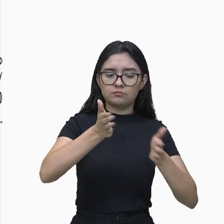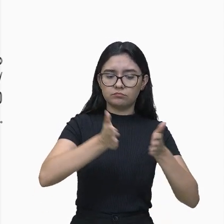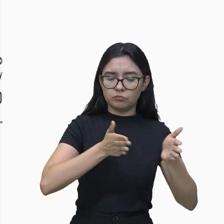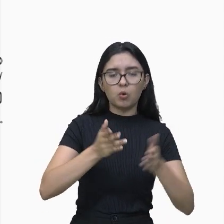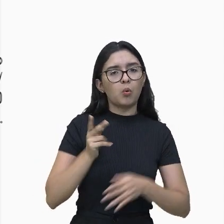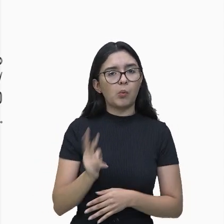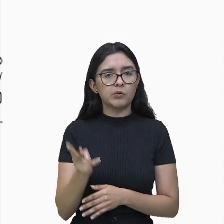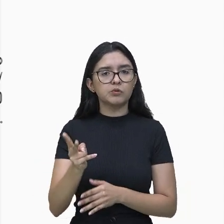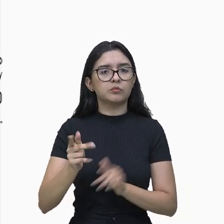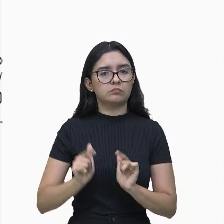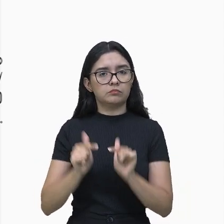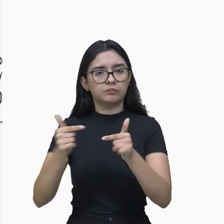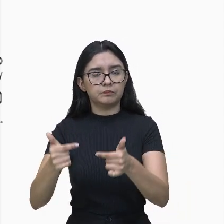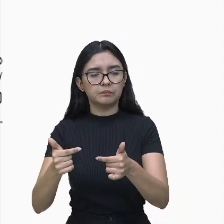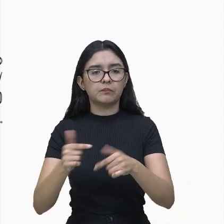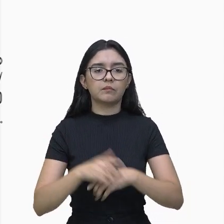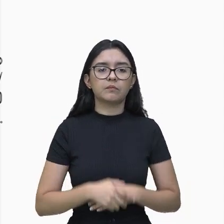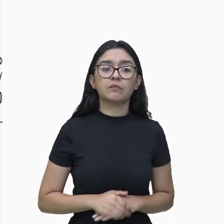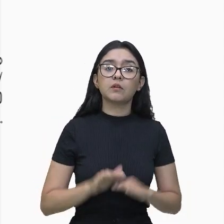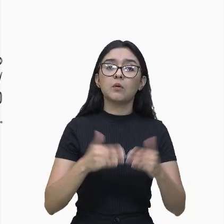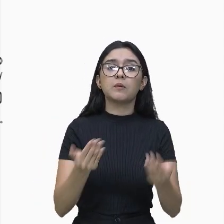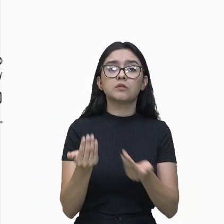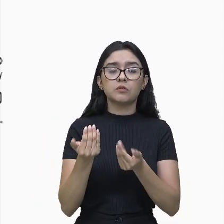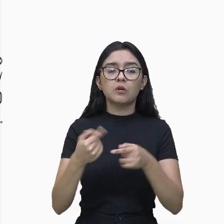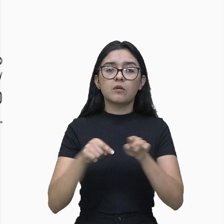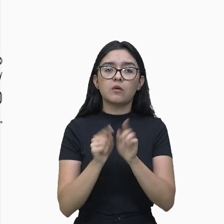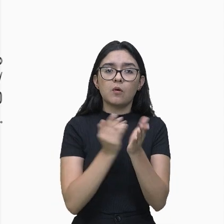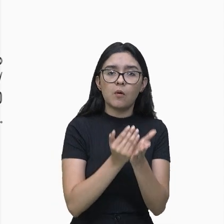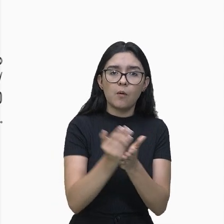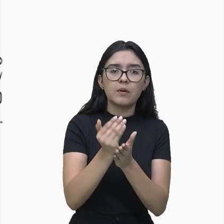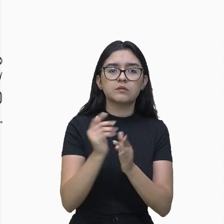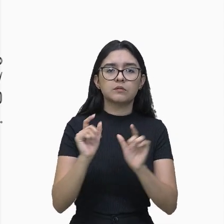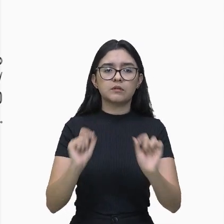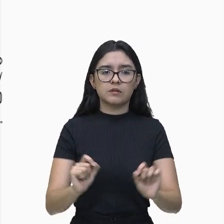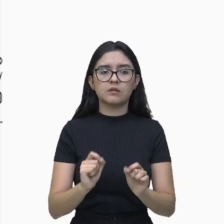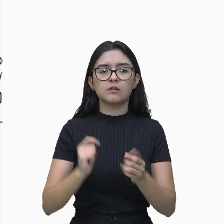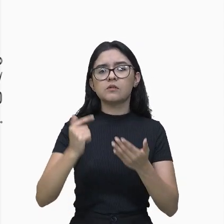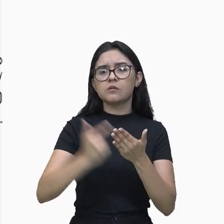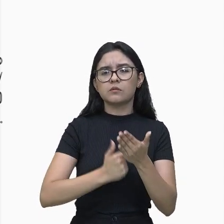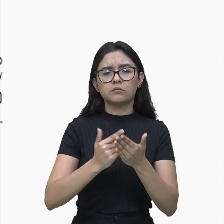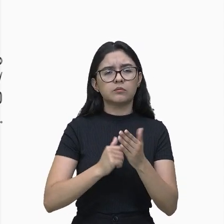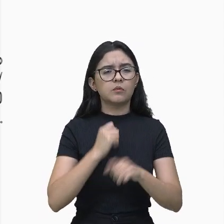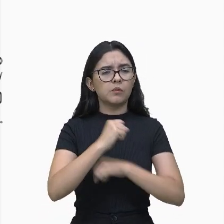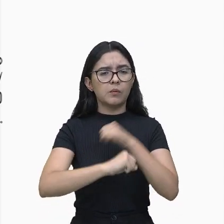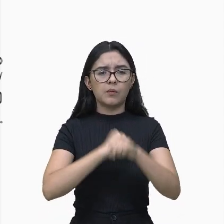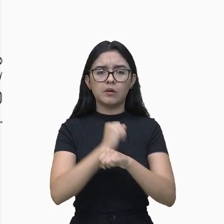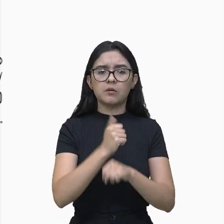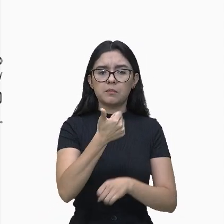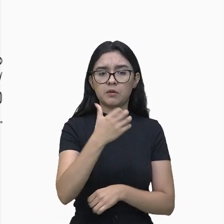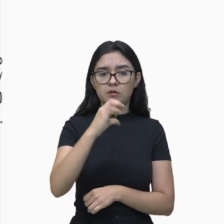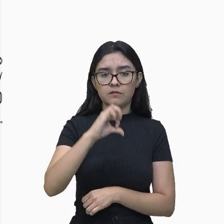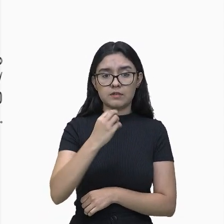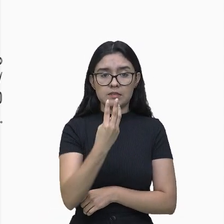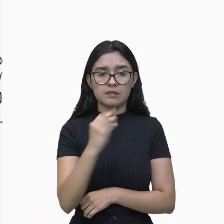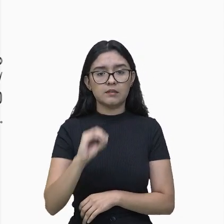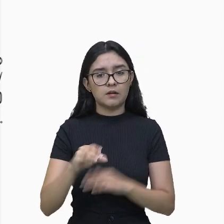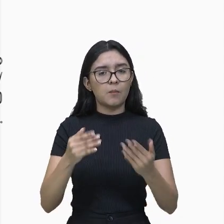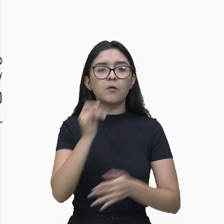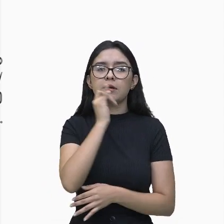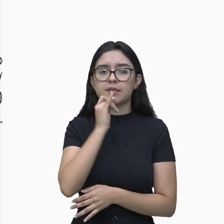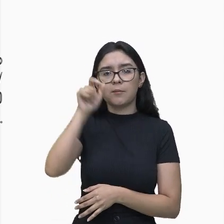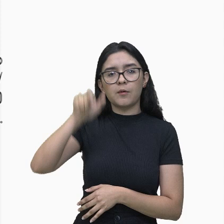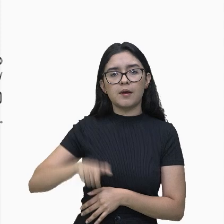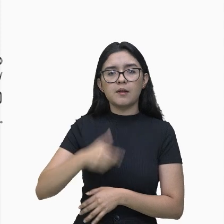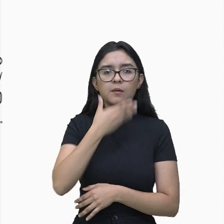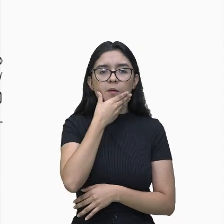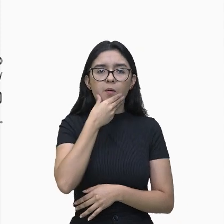ativos, enquanto os mais moços, né, estreiam em livros na altura de 1930, como é o caso de Carlos Drummond de Andrade, que